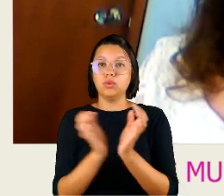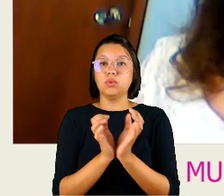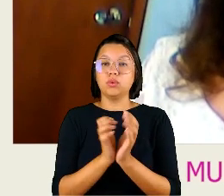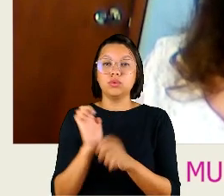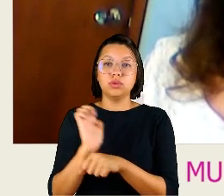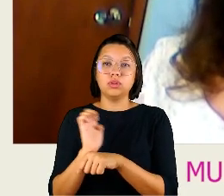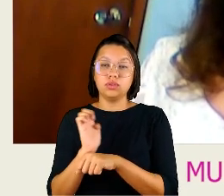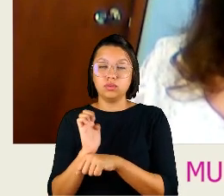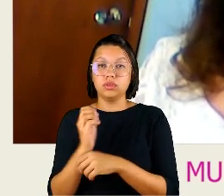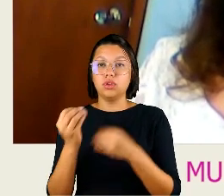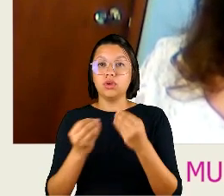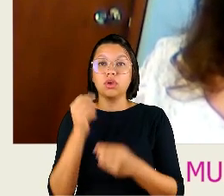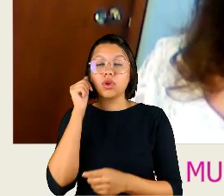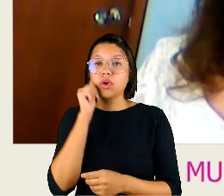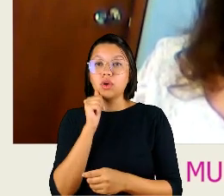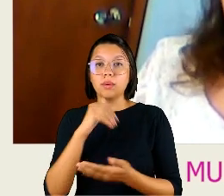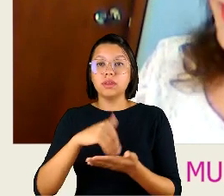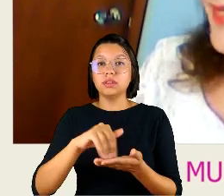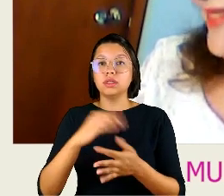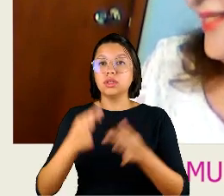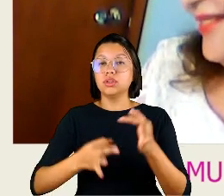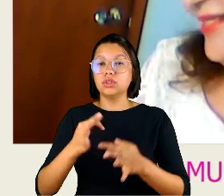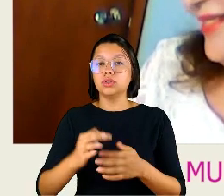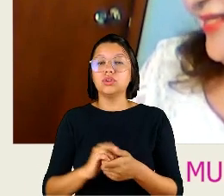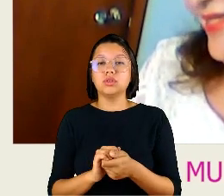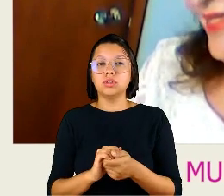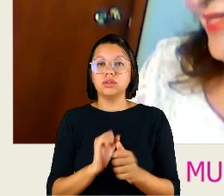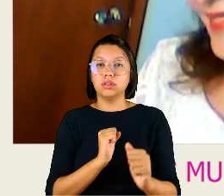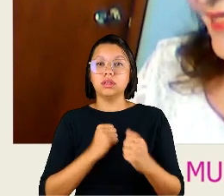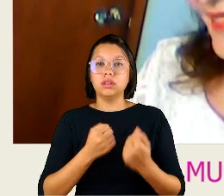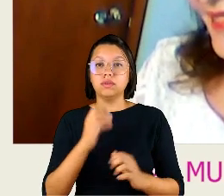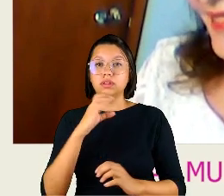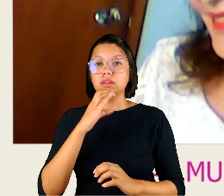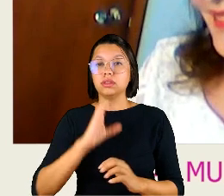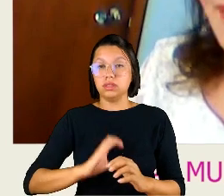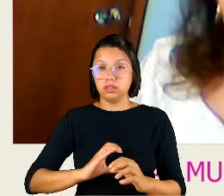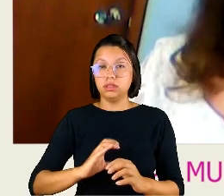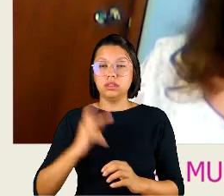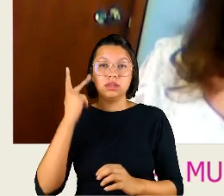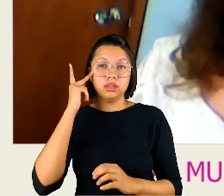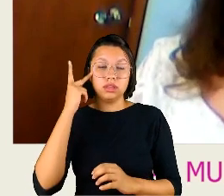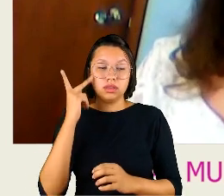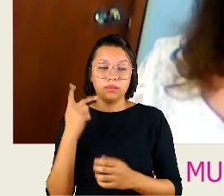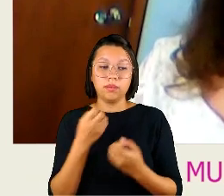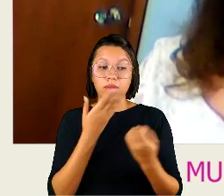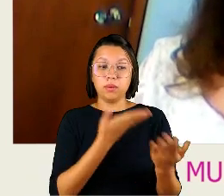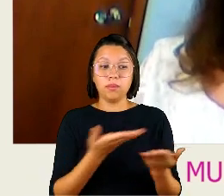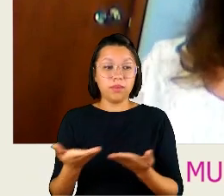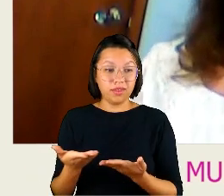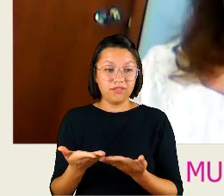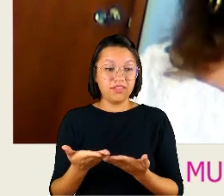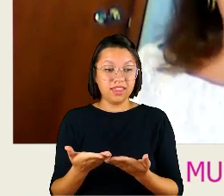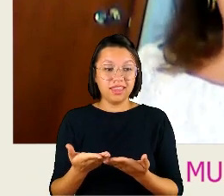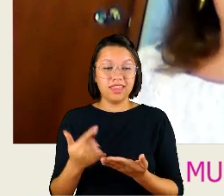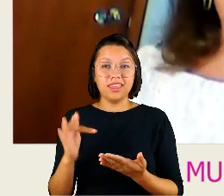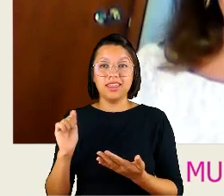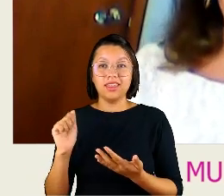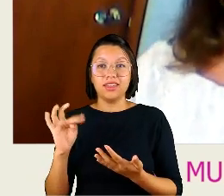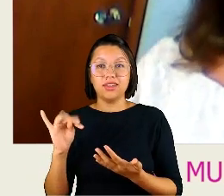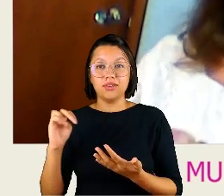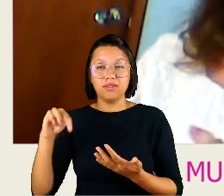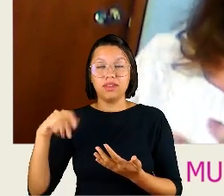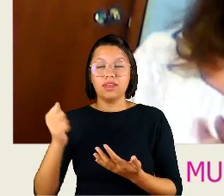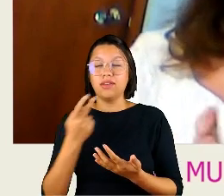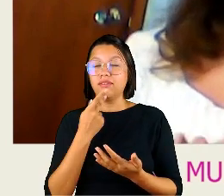Condição Feminina da Secretaria de Justiça e da Defesa da Cidadania do Estado de São Paulo. Muito bem-vinda, doutora Fátima Duarte, a palavra é com a